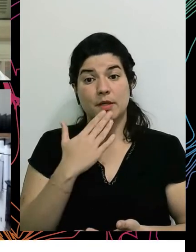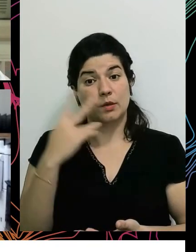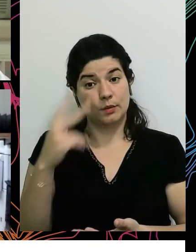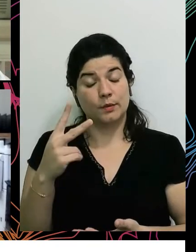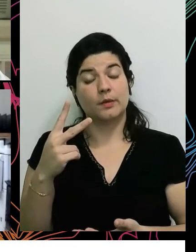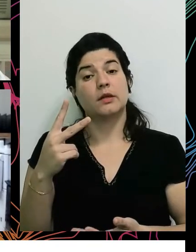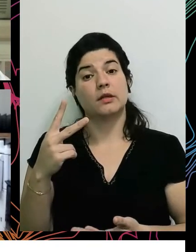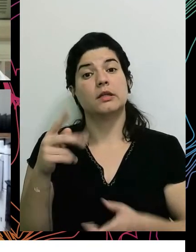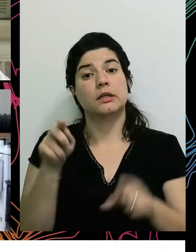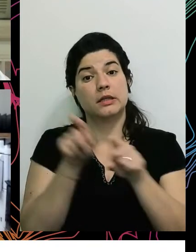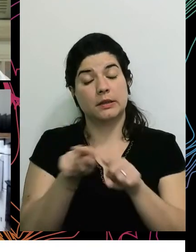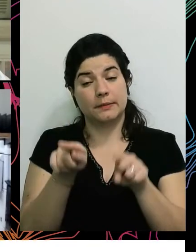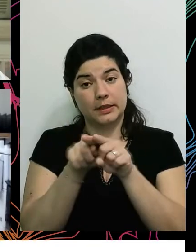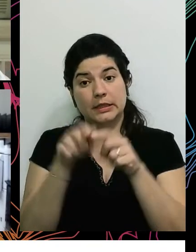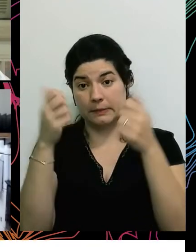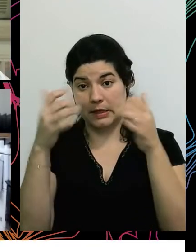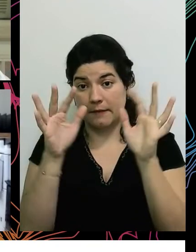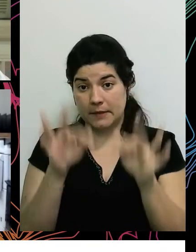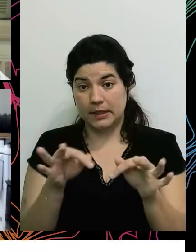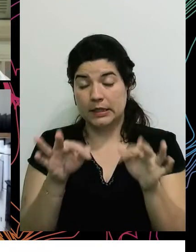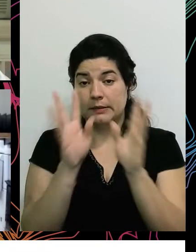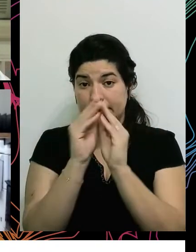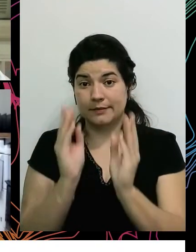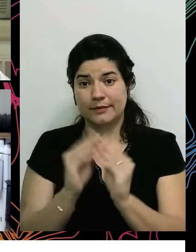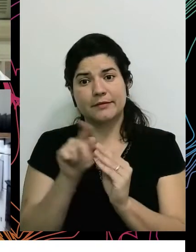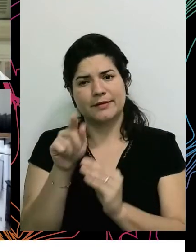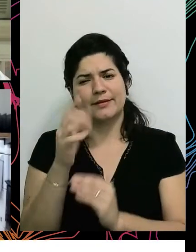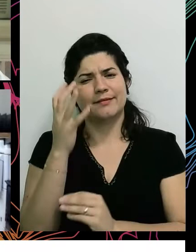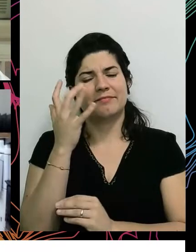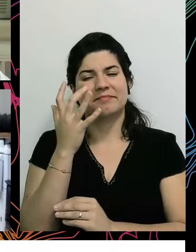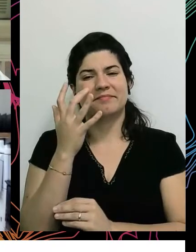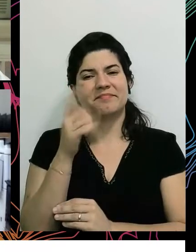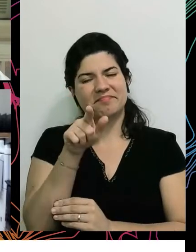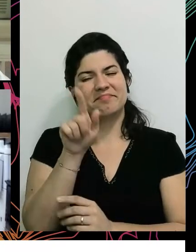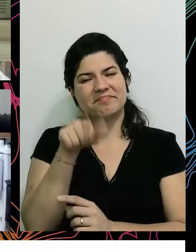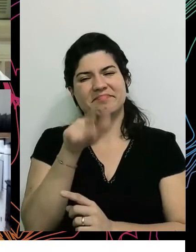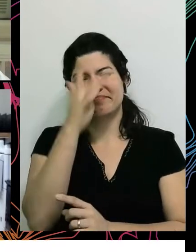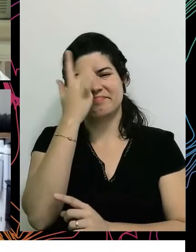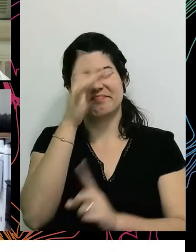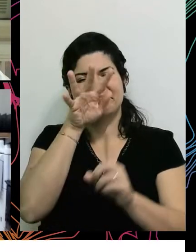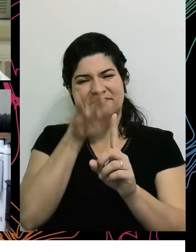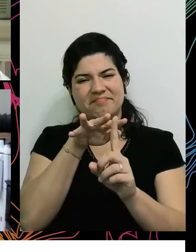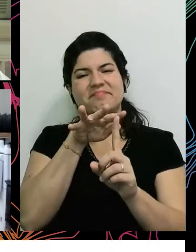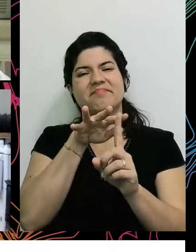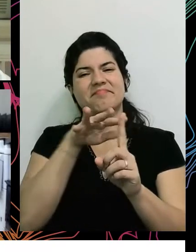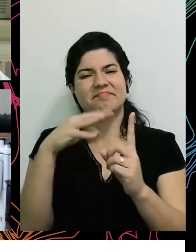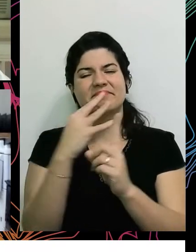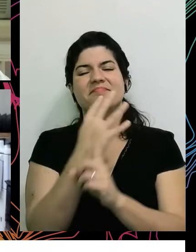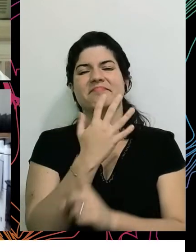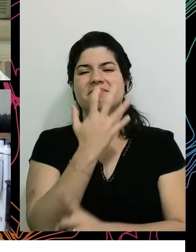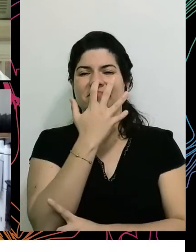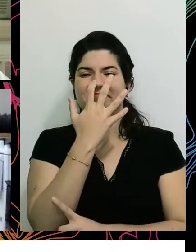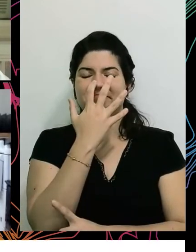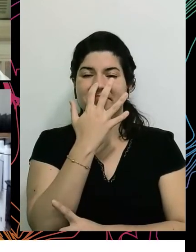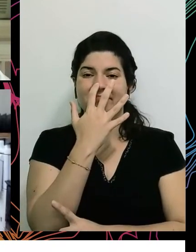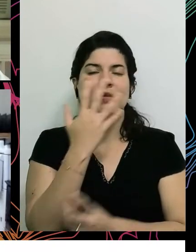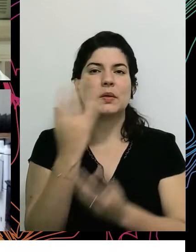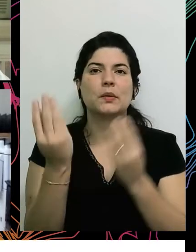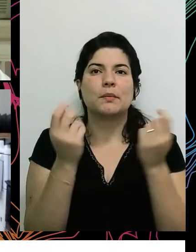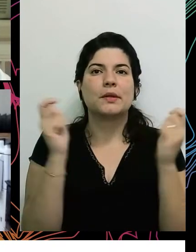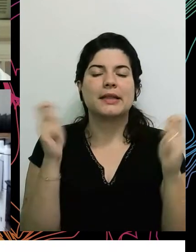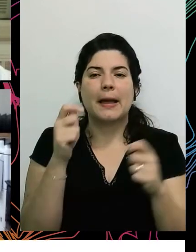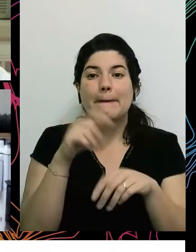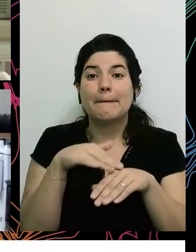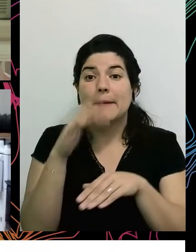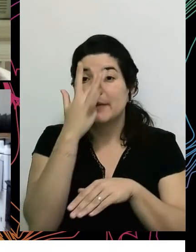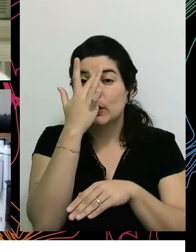considerações finais, e você também é uma pessoa super inspiradora, então vou te deixar a pergunta de como que a gente faz para trazer mais pessoas,